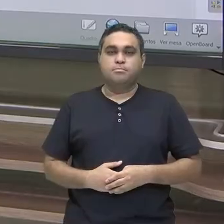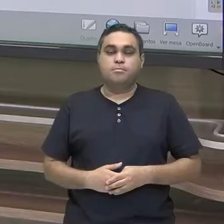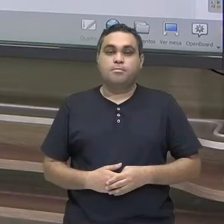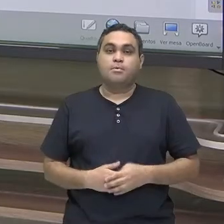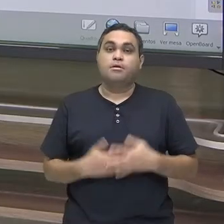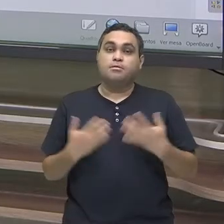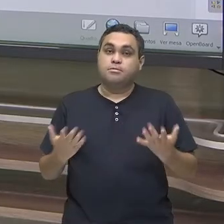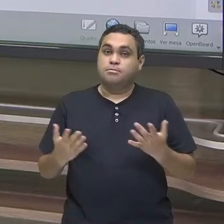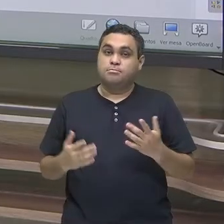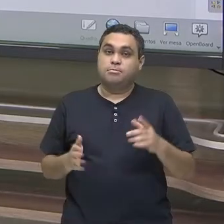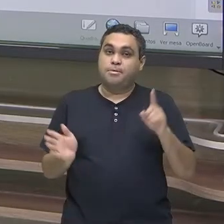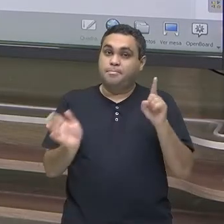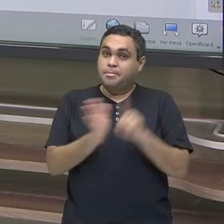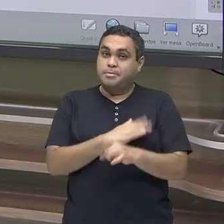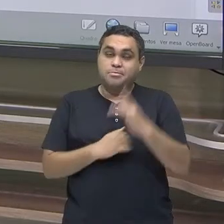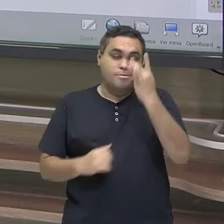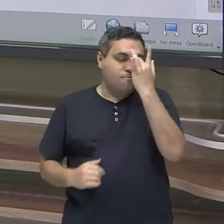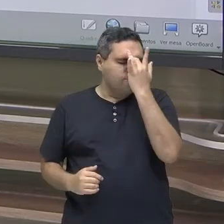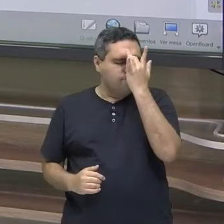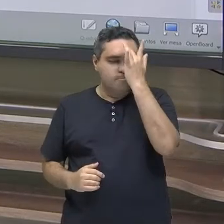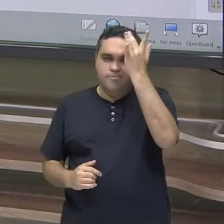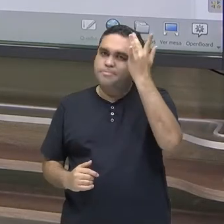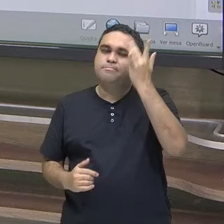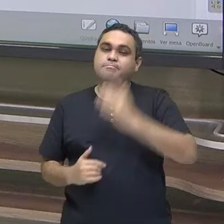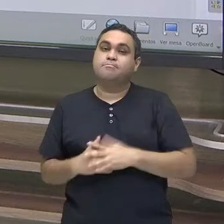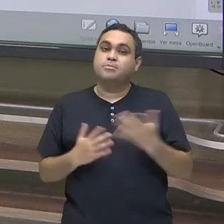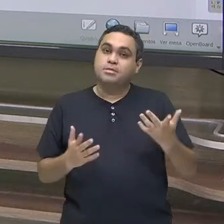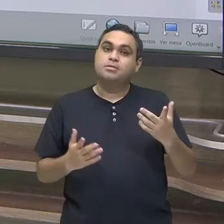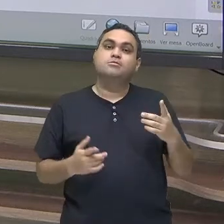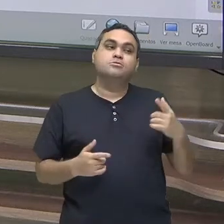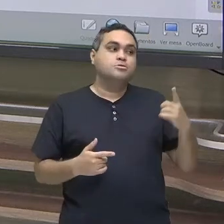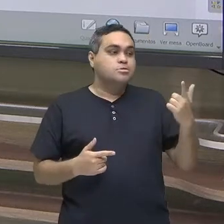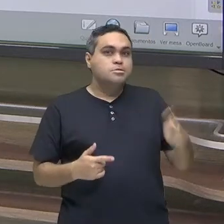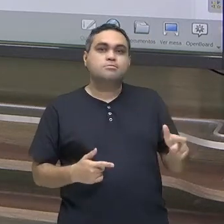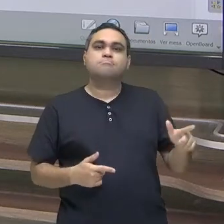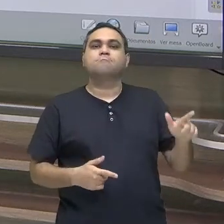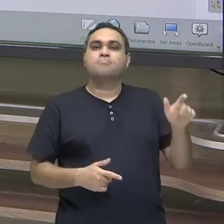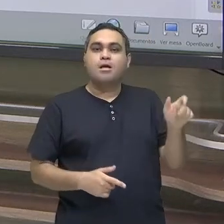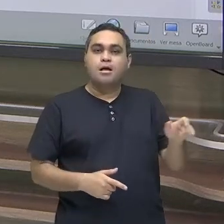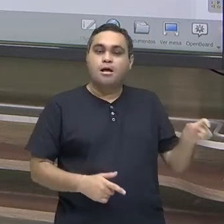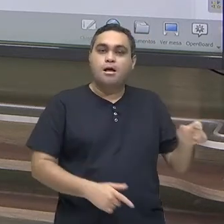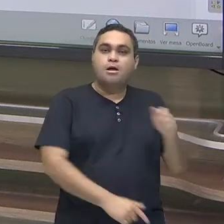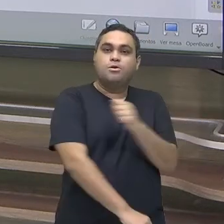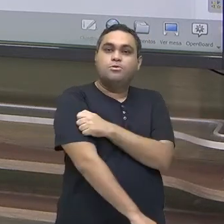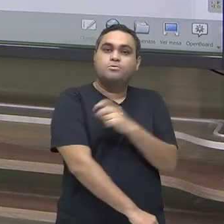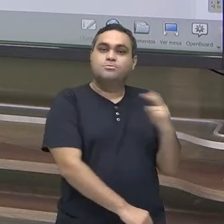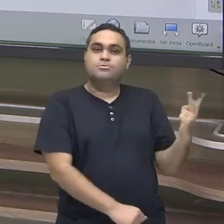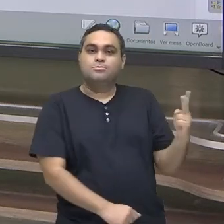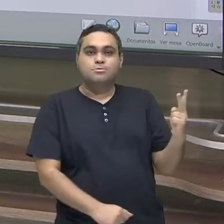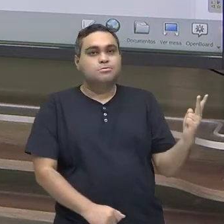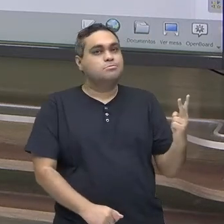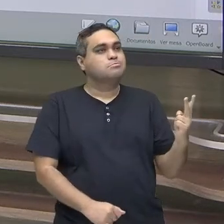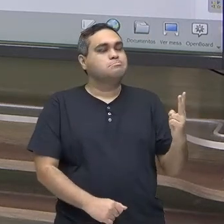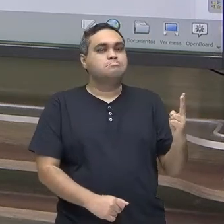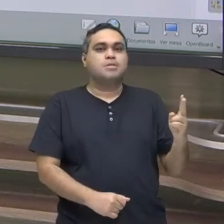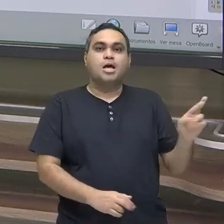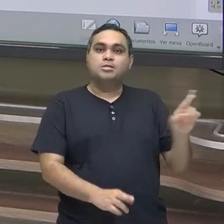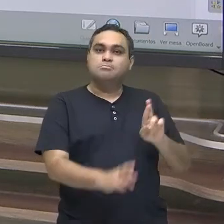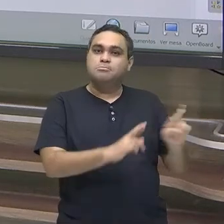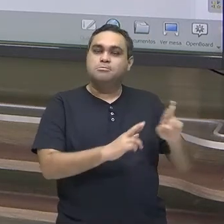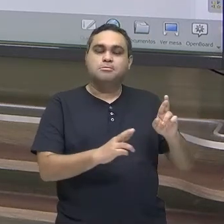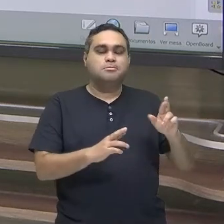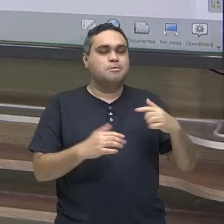essa está muito simples. E eu já registro a participação novamente dos nossos 2 alunos maravilhosos que estão me